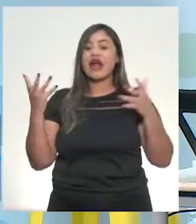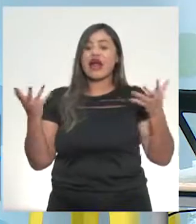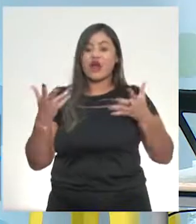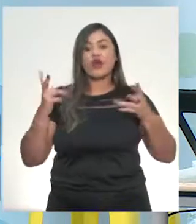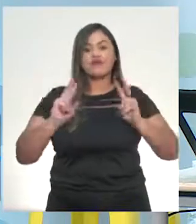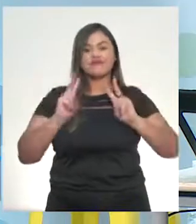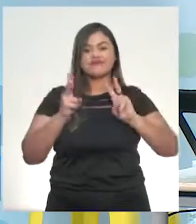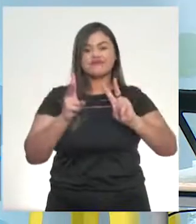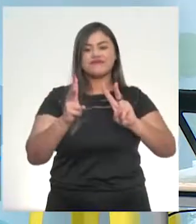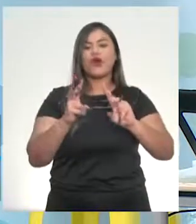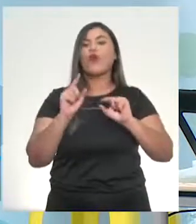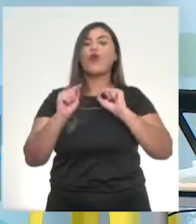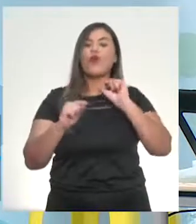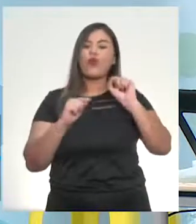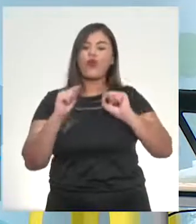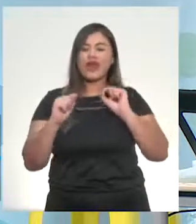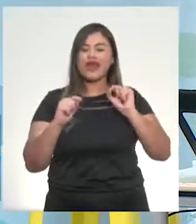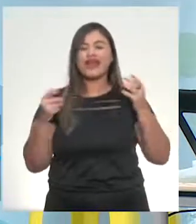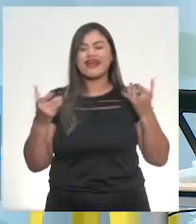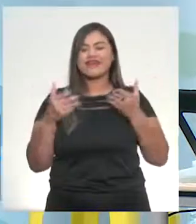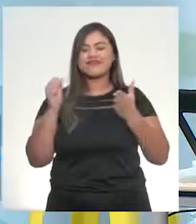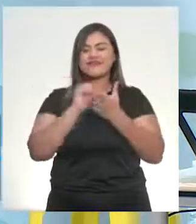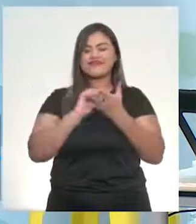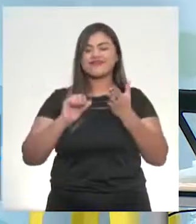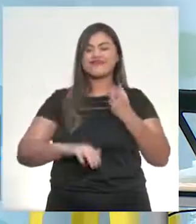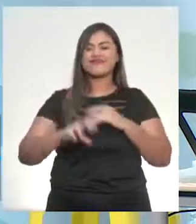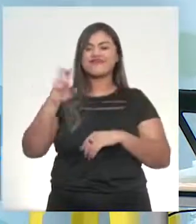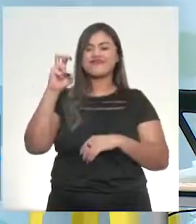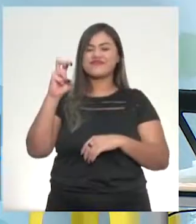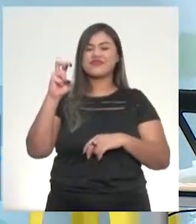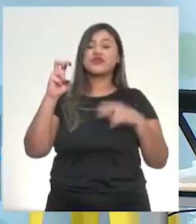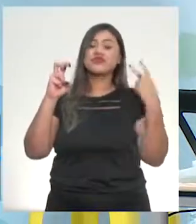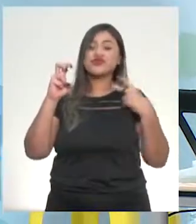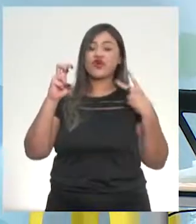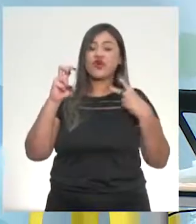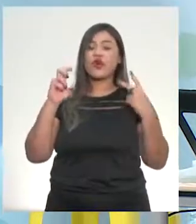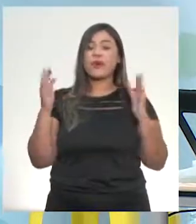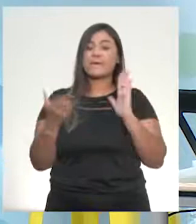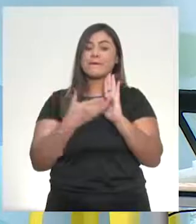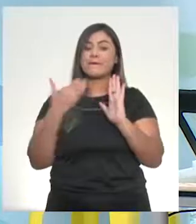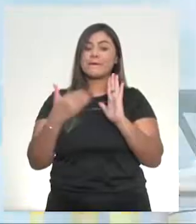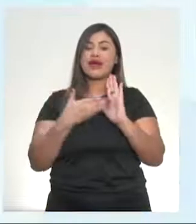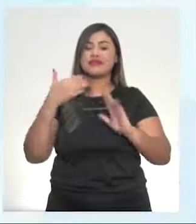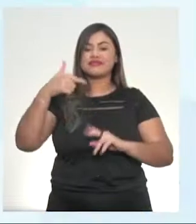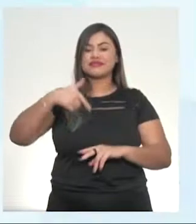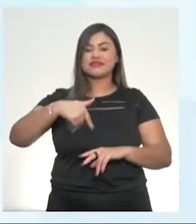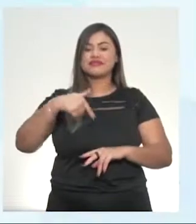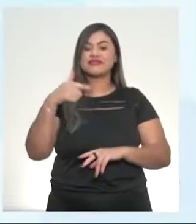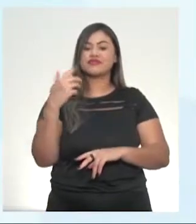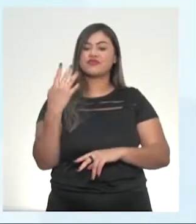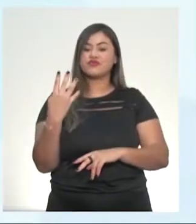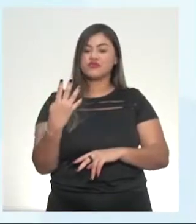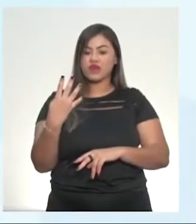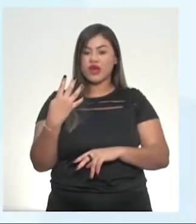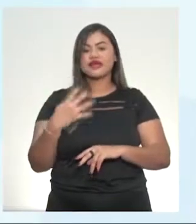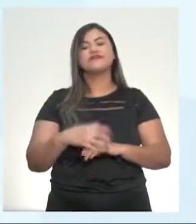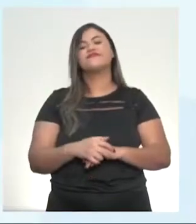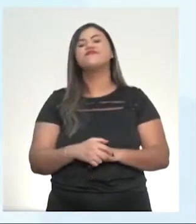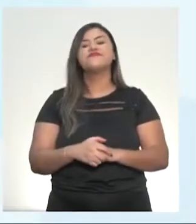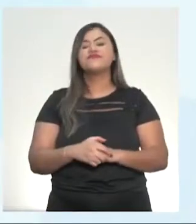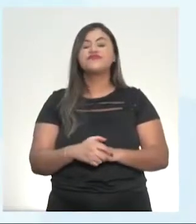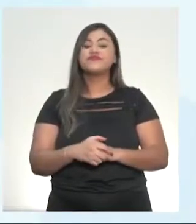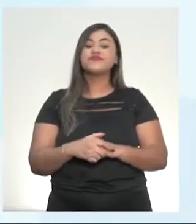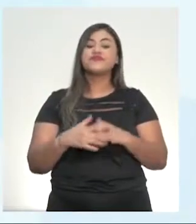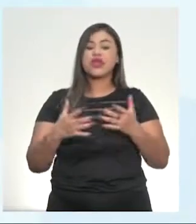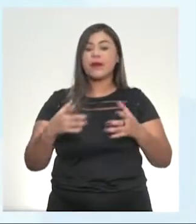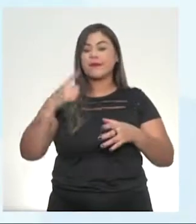mais um pouquinho? Agora, atividade 5, parte 2, página 74. Preste atenção. Para